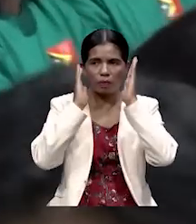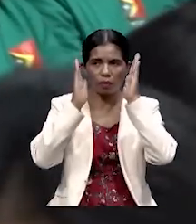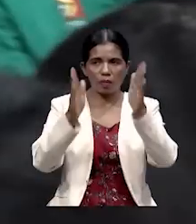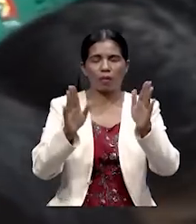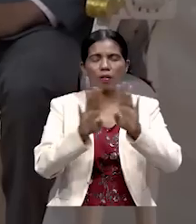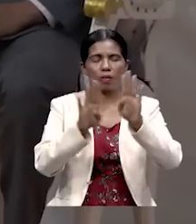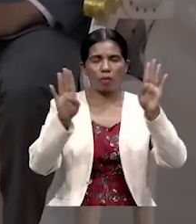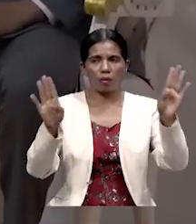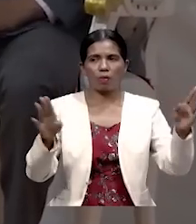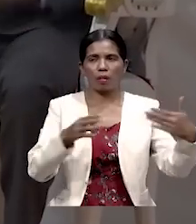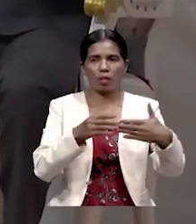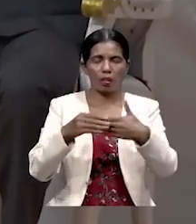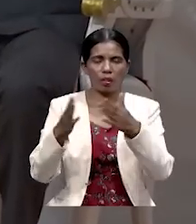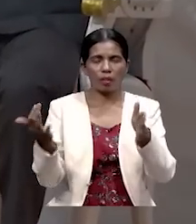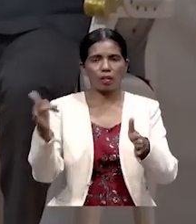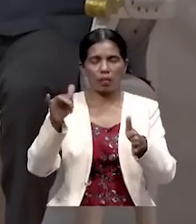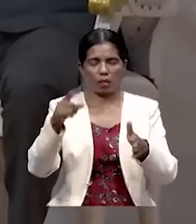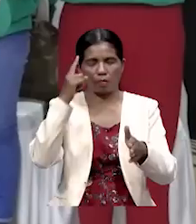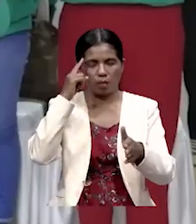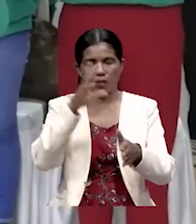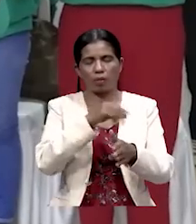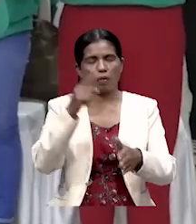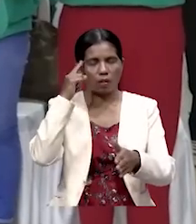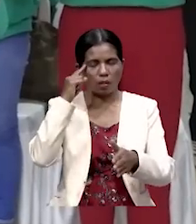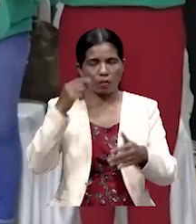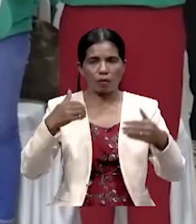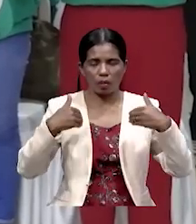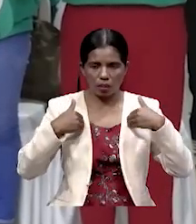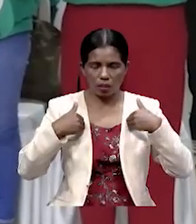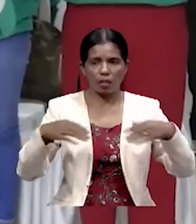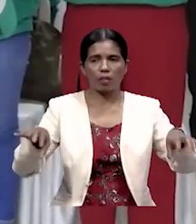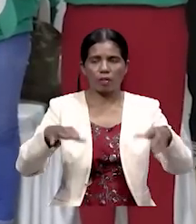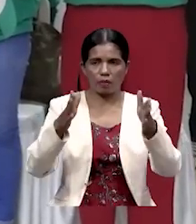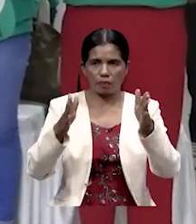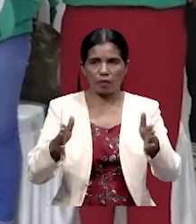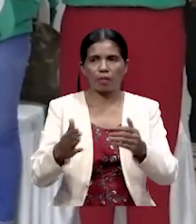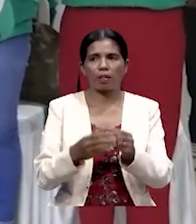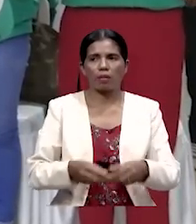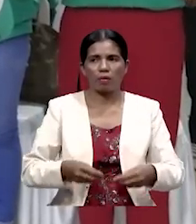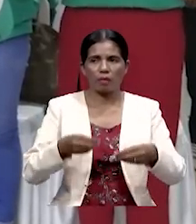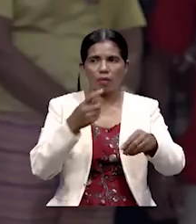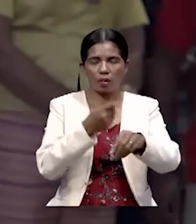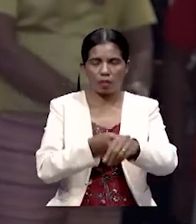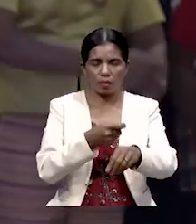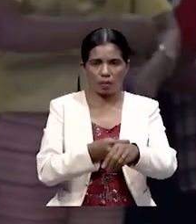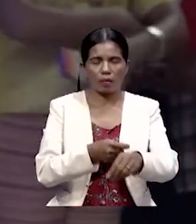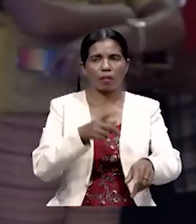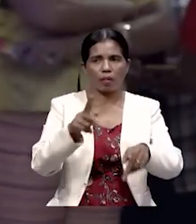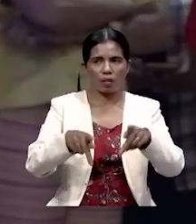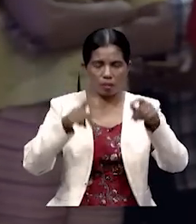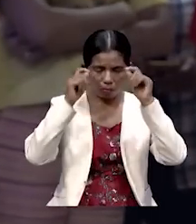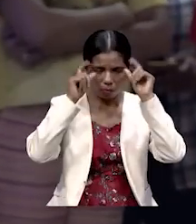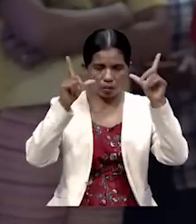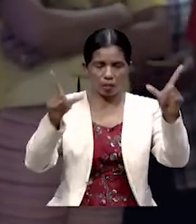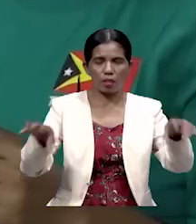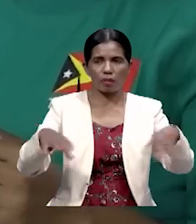de loke liderança sira ne matang no Hanoi, atu kria kampus servisu iha rai larang, ho di fobiba mba Timoroan sira servisu iha